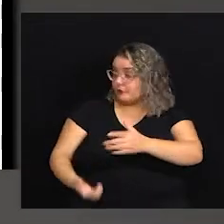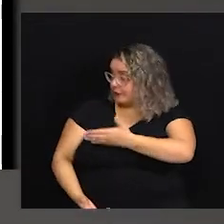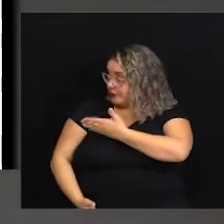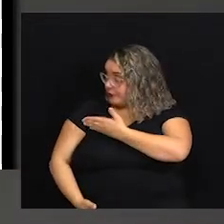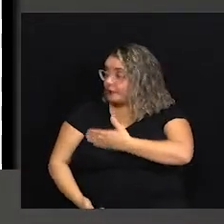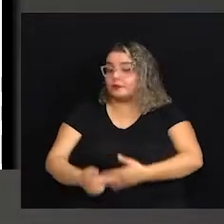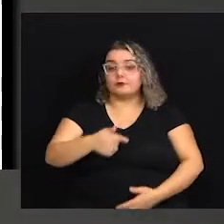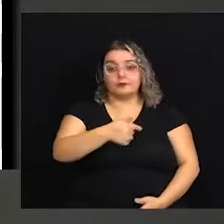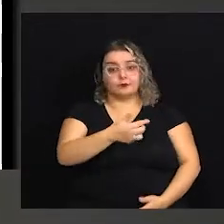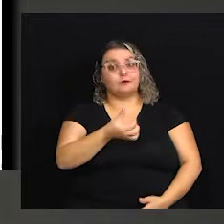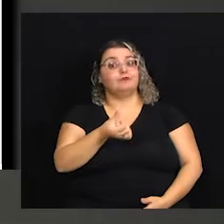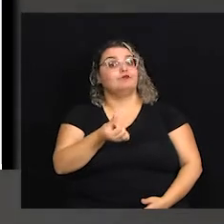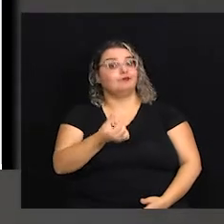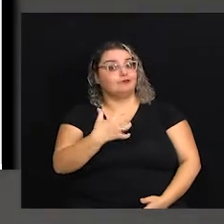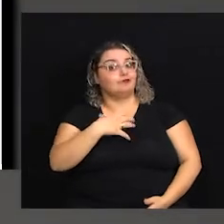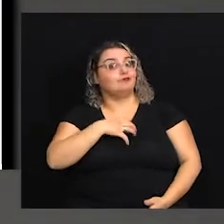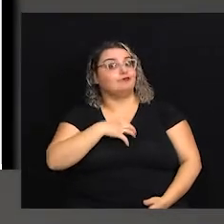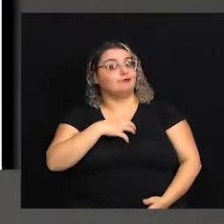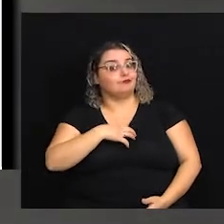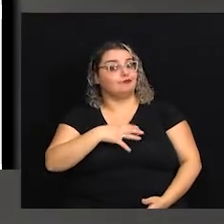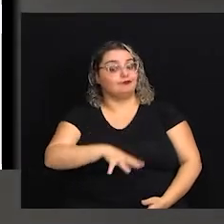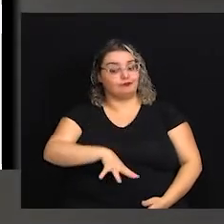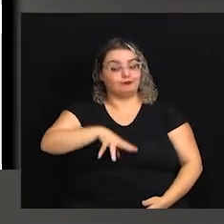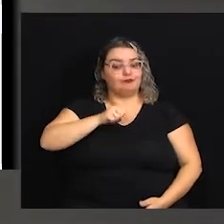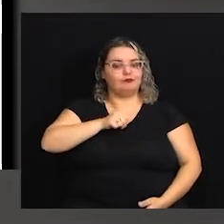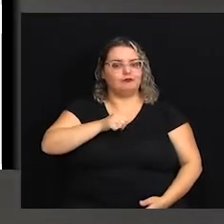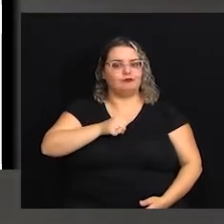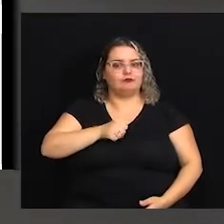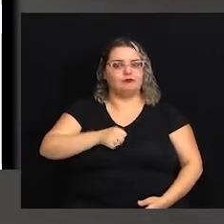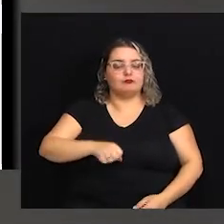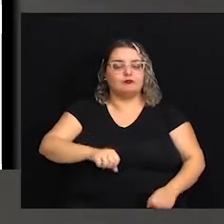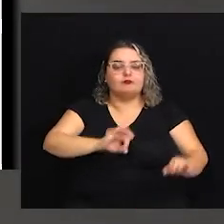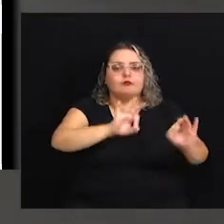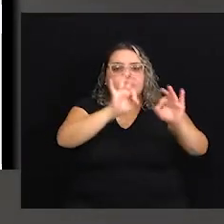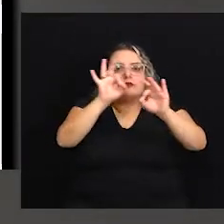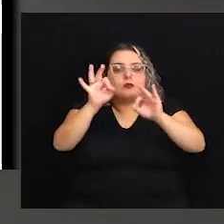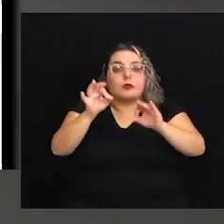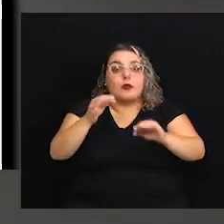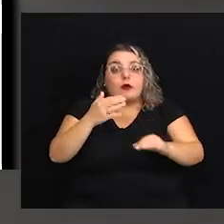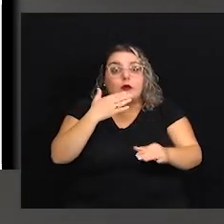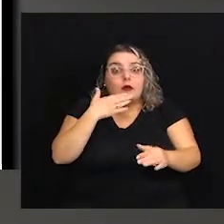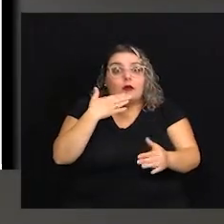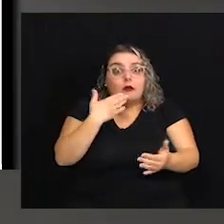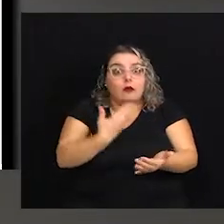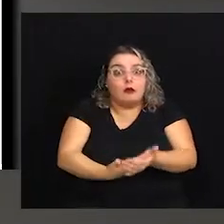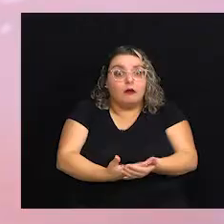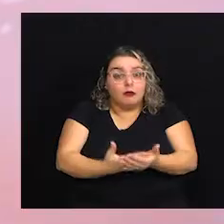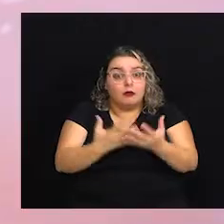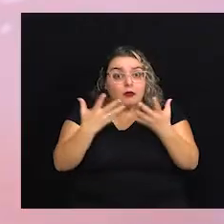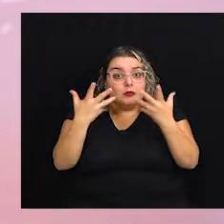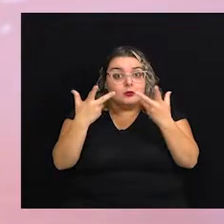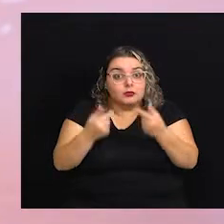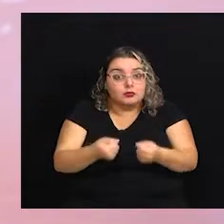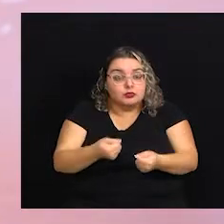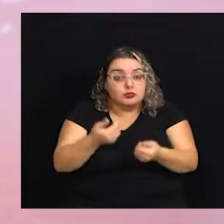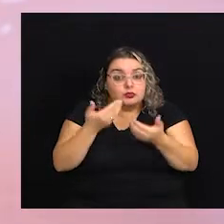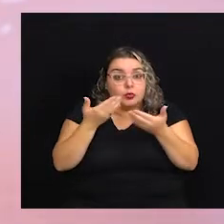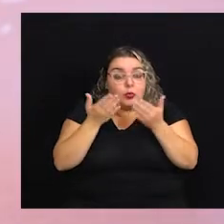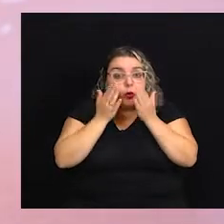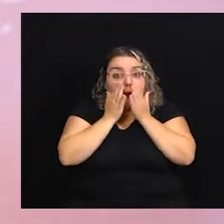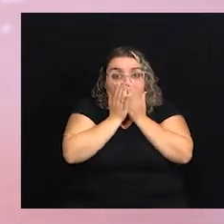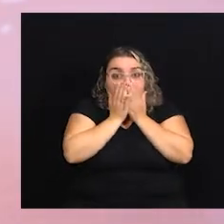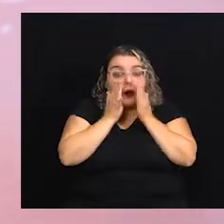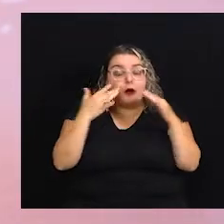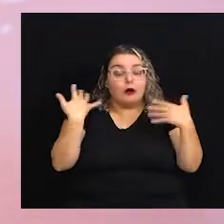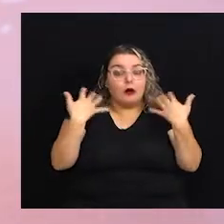os 76 sintomas da menopausa. Quem assiste fala, uau, é tudo isso, é tudo isso. E me fala